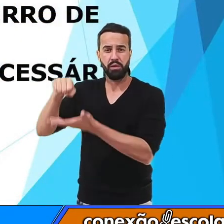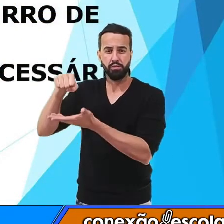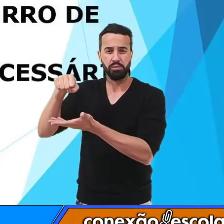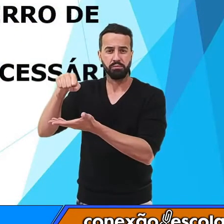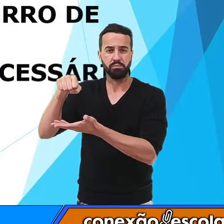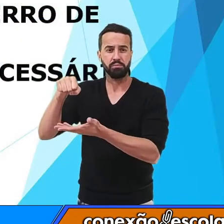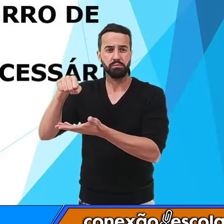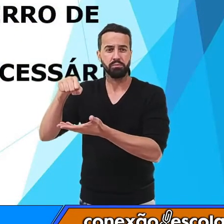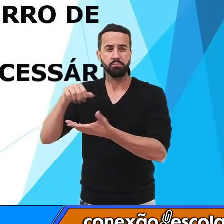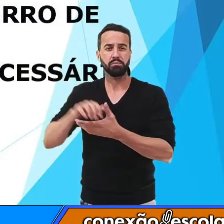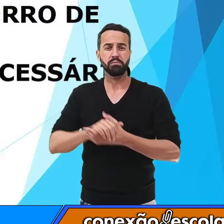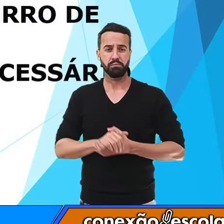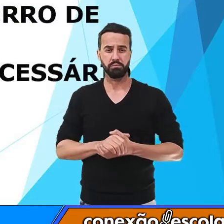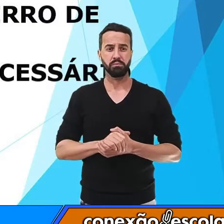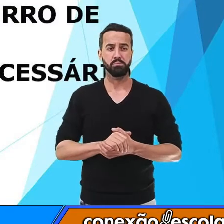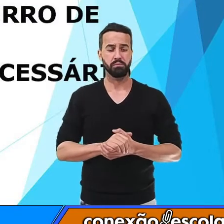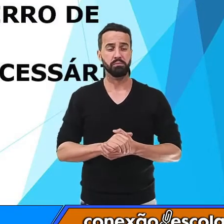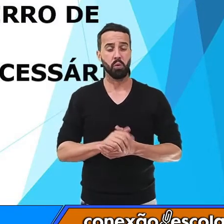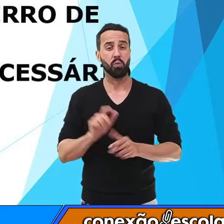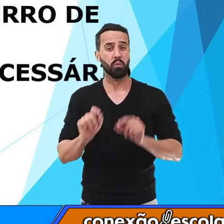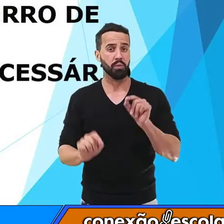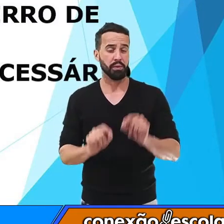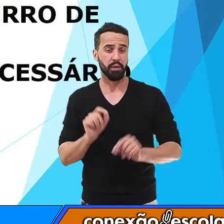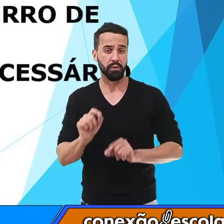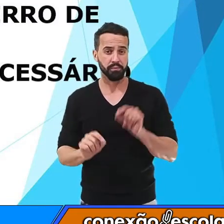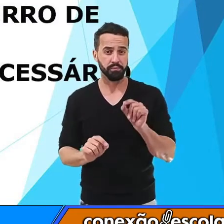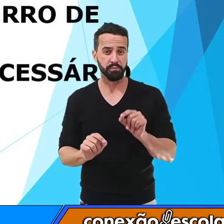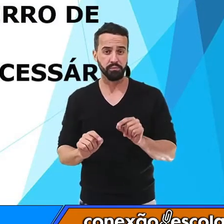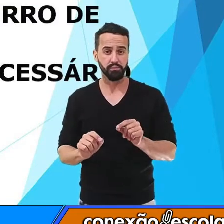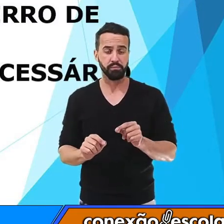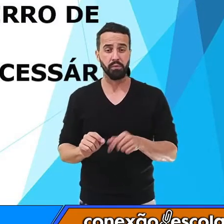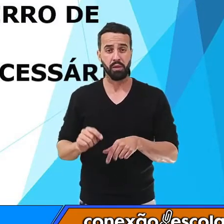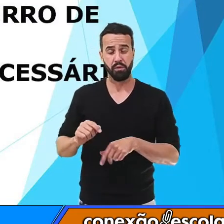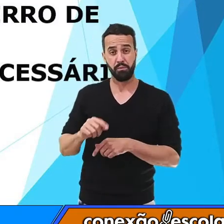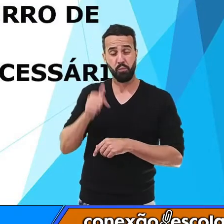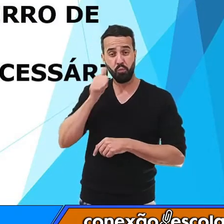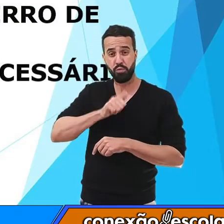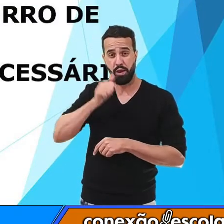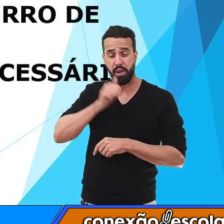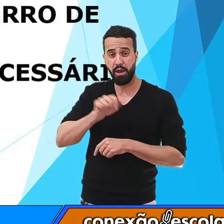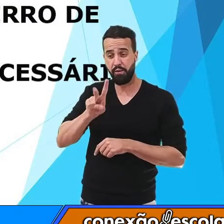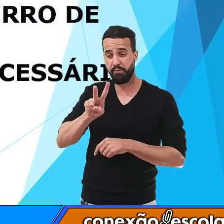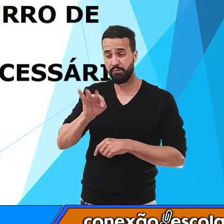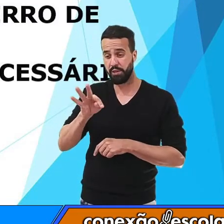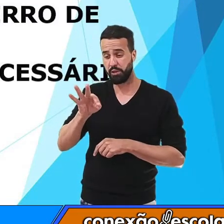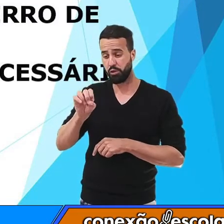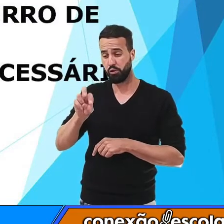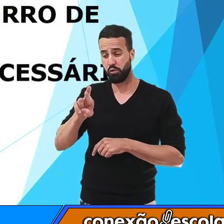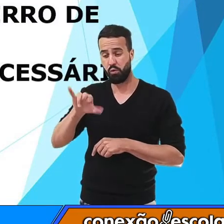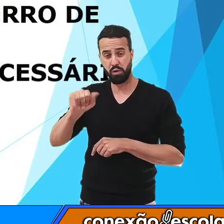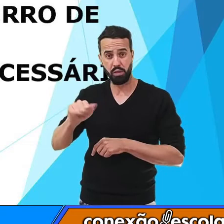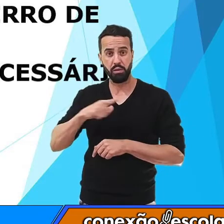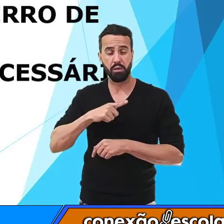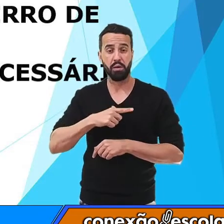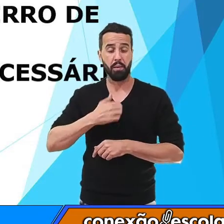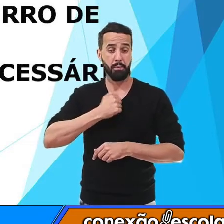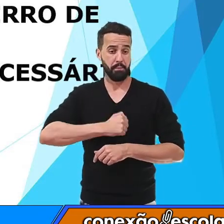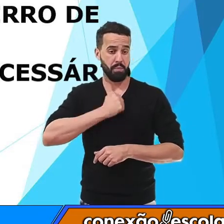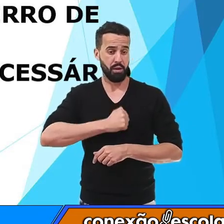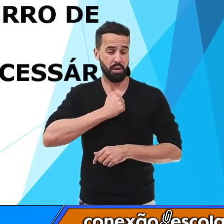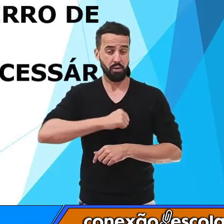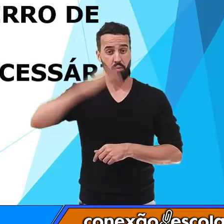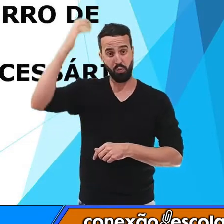ela resolveu tomar certas atitudes. Diminuiu o seu tempo no banho, passou a reutilizar a água da máquina